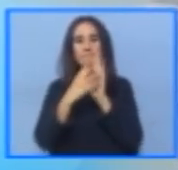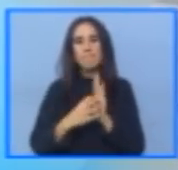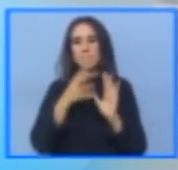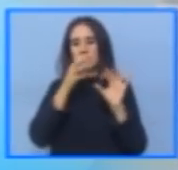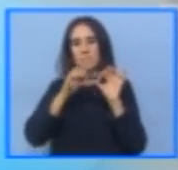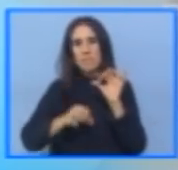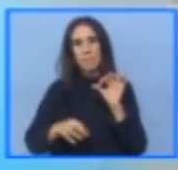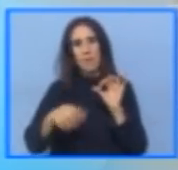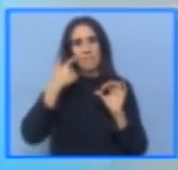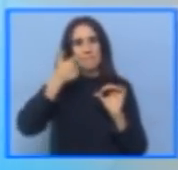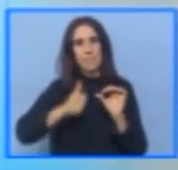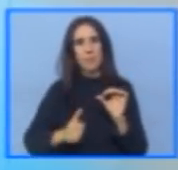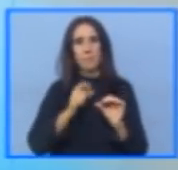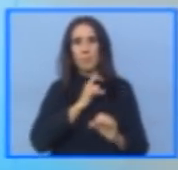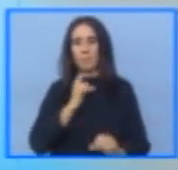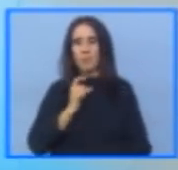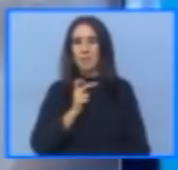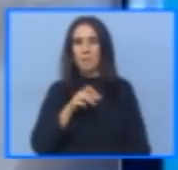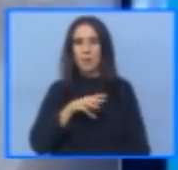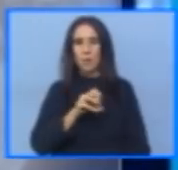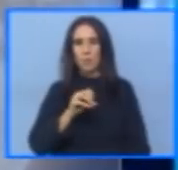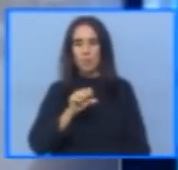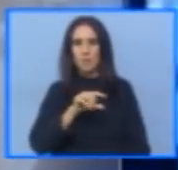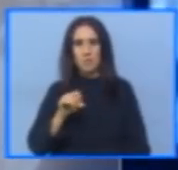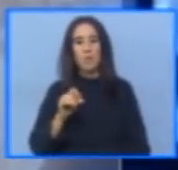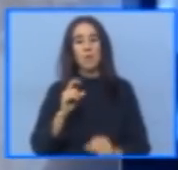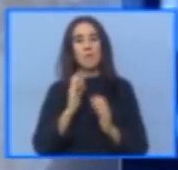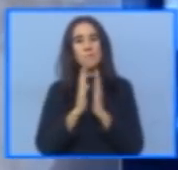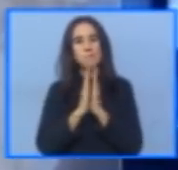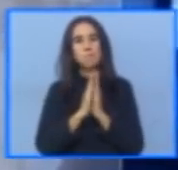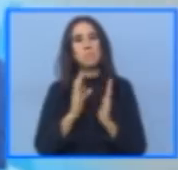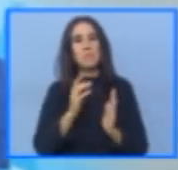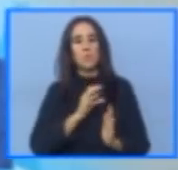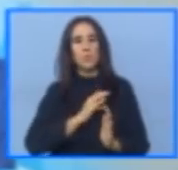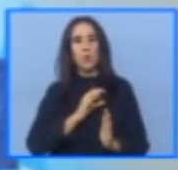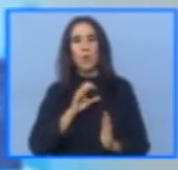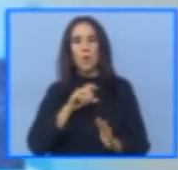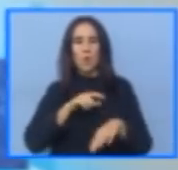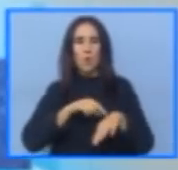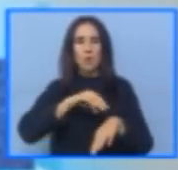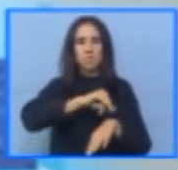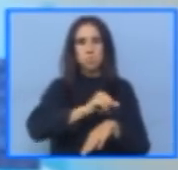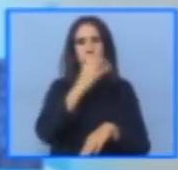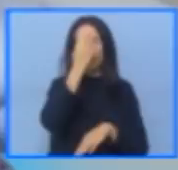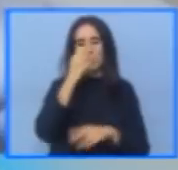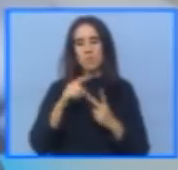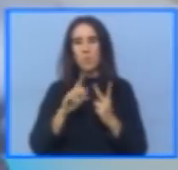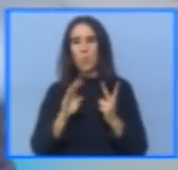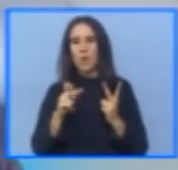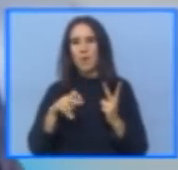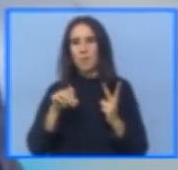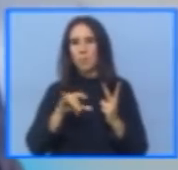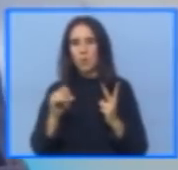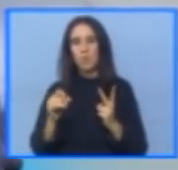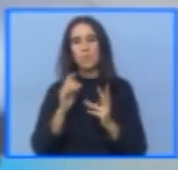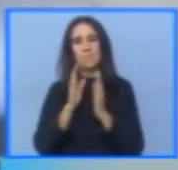agora ser analisados pelo padre Amaro Gonçalo, o pároco da Senhora da Hora, no Porto, e Juan Ambrósio, professor na Faculdade de Teologia da